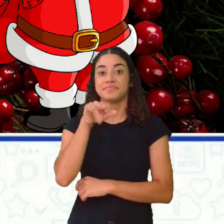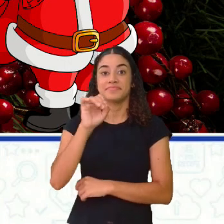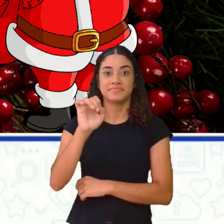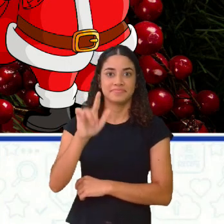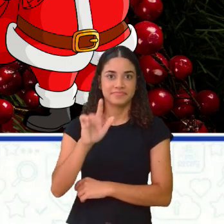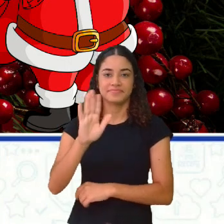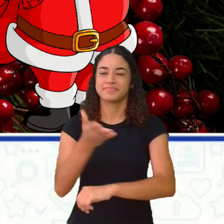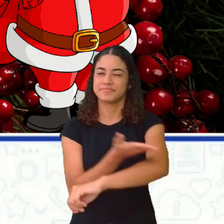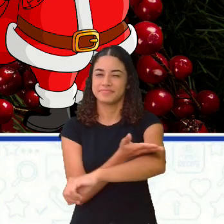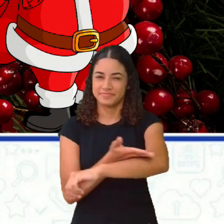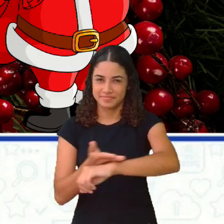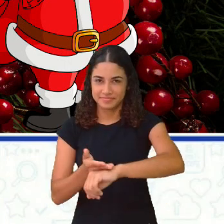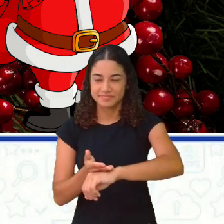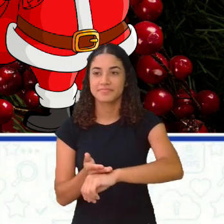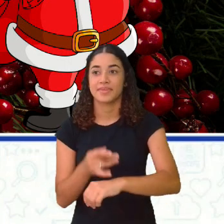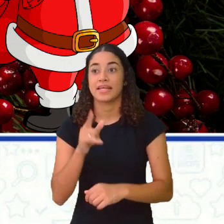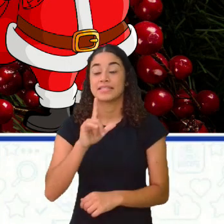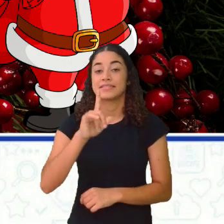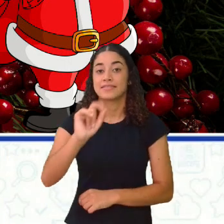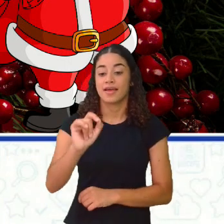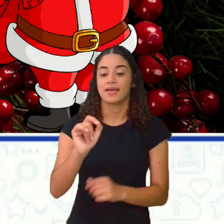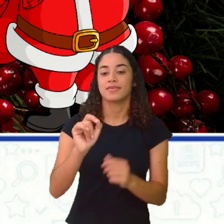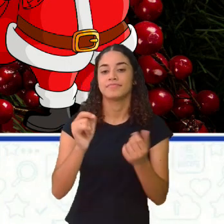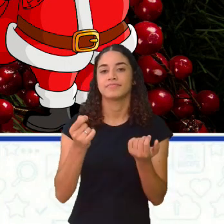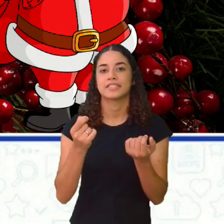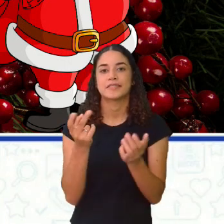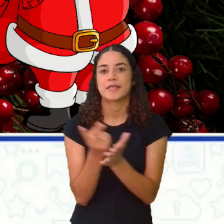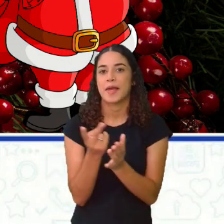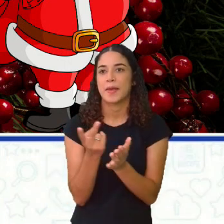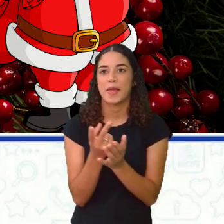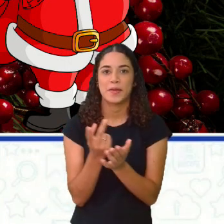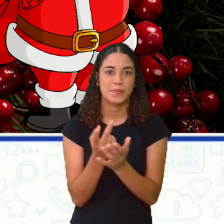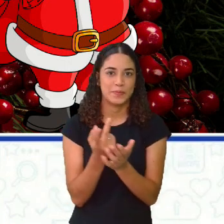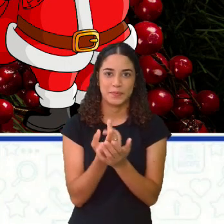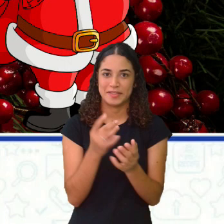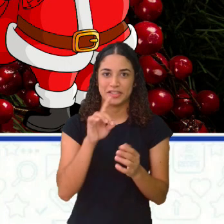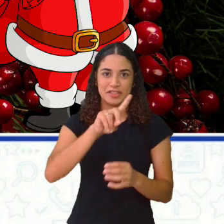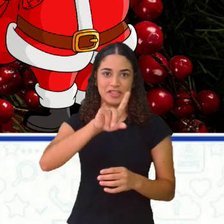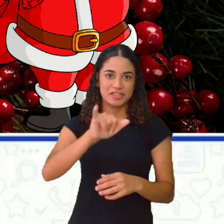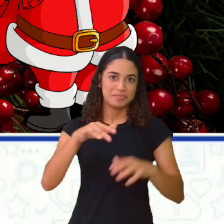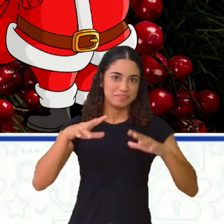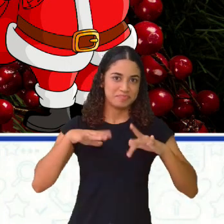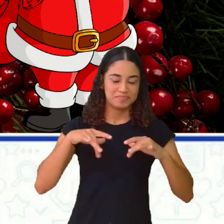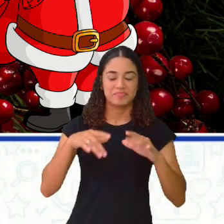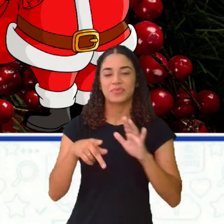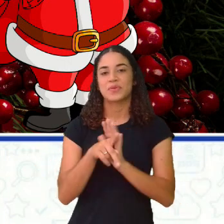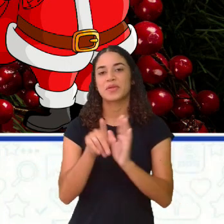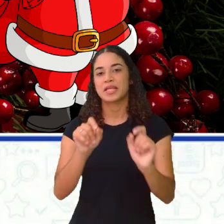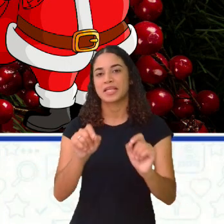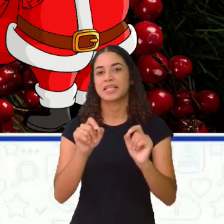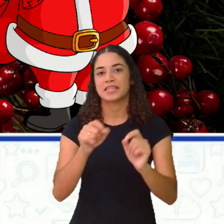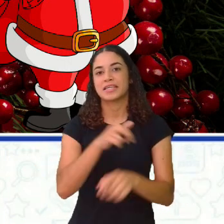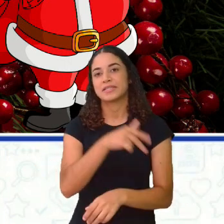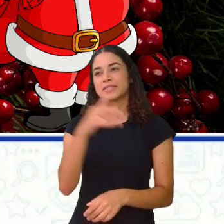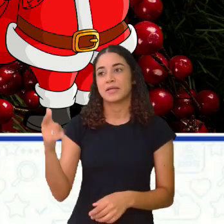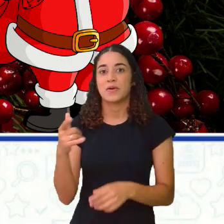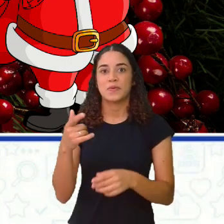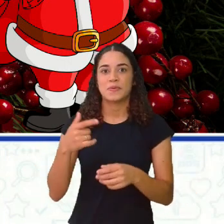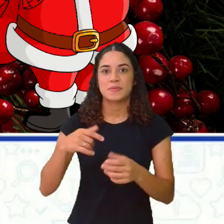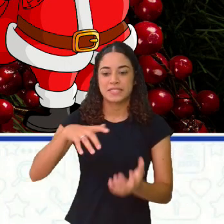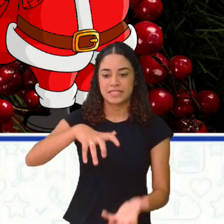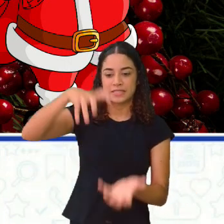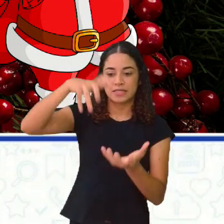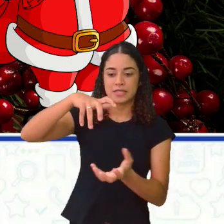fazer, né? A turma diz, ó, que ele sai toda véspera de Natal, né, professora, com Isso. um saco cheio de